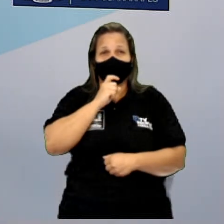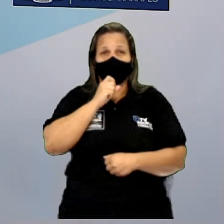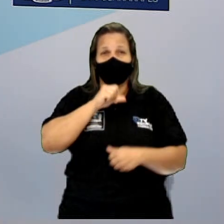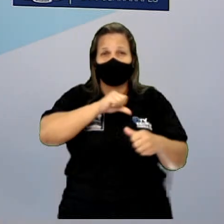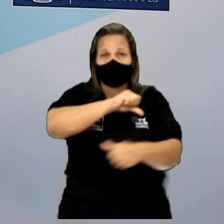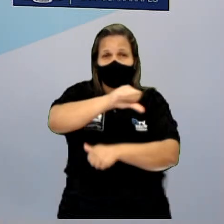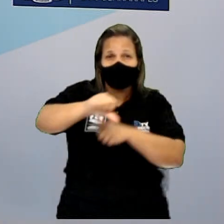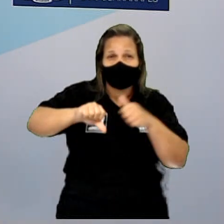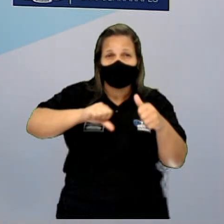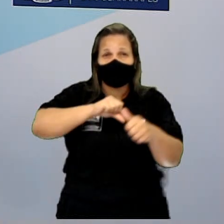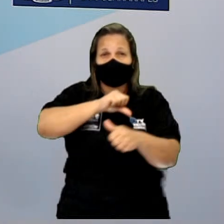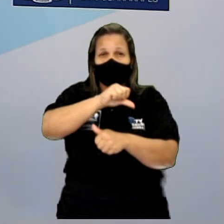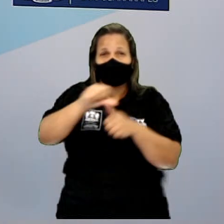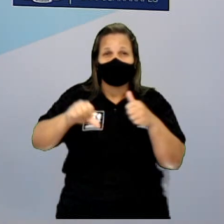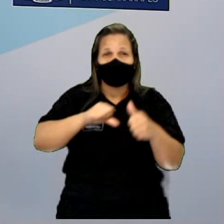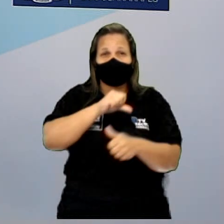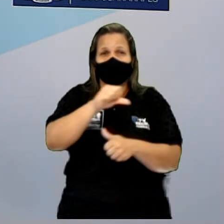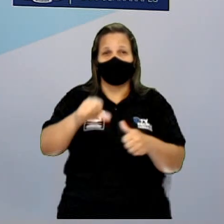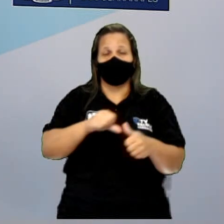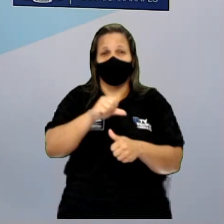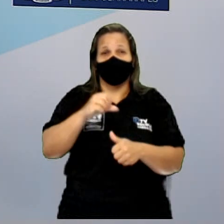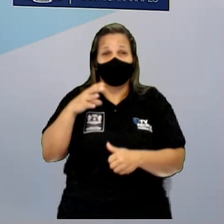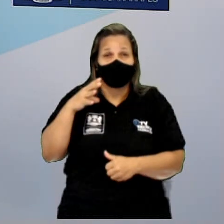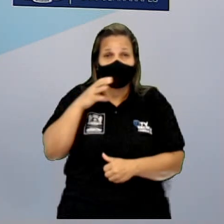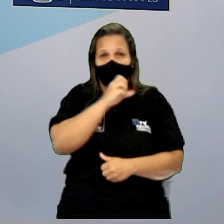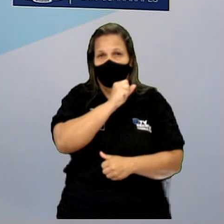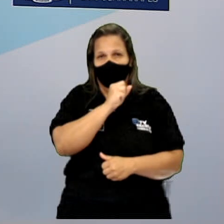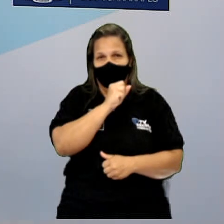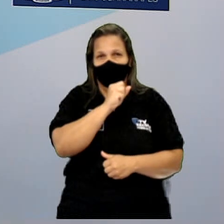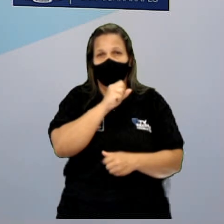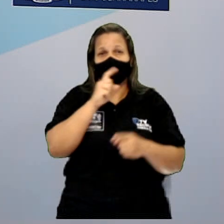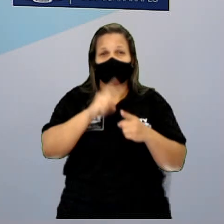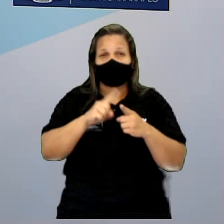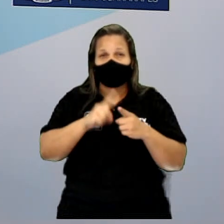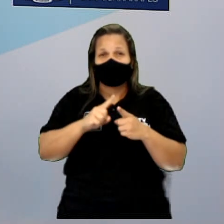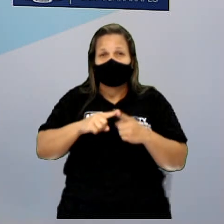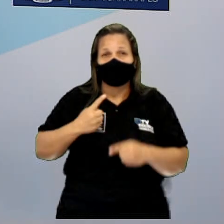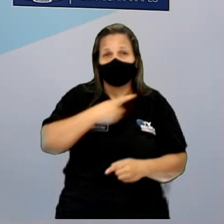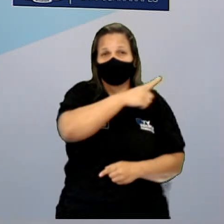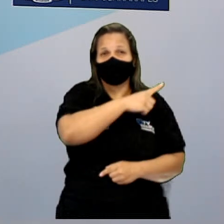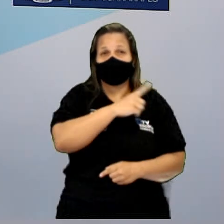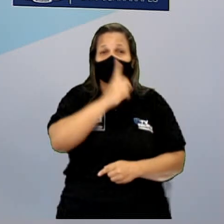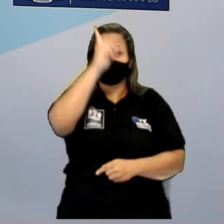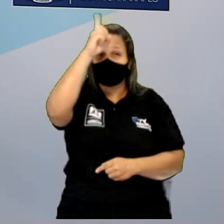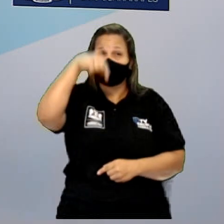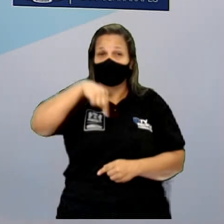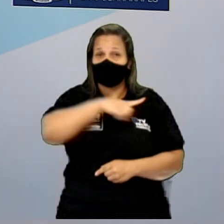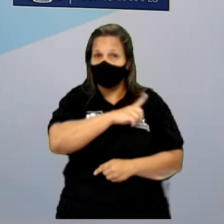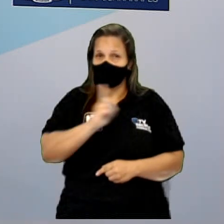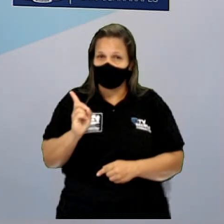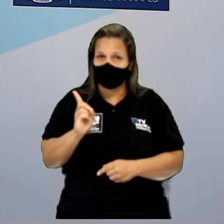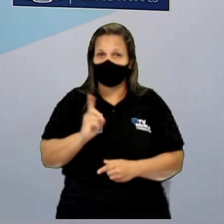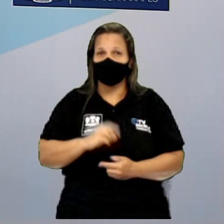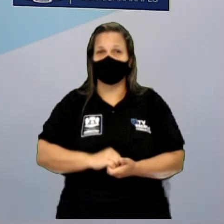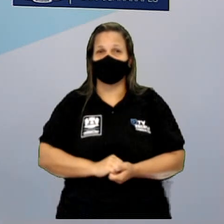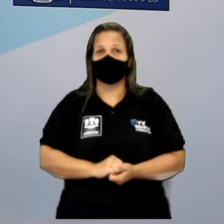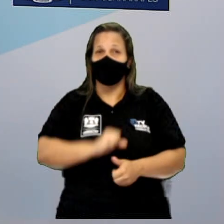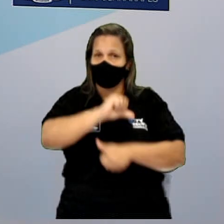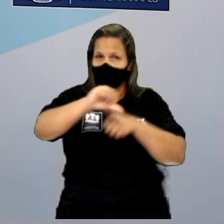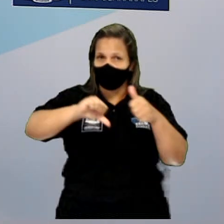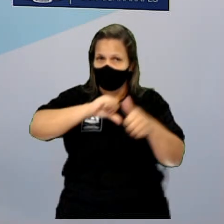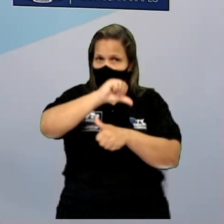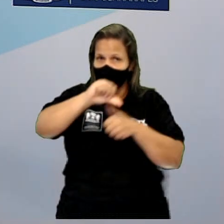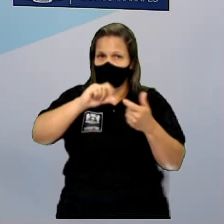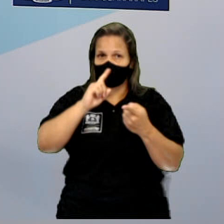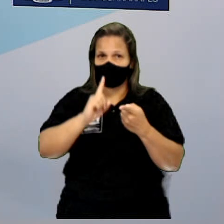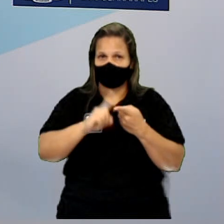Então, esses raios de luz que mudaram de velocidade, eles também mudaram de sentido, né? De direção, eles vão